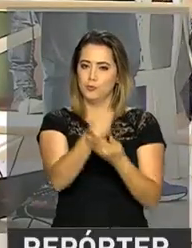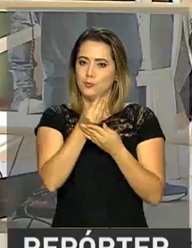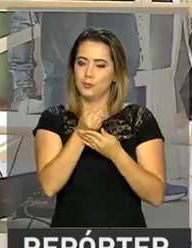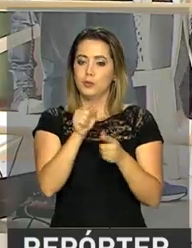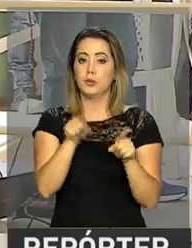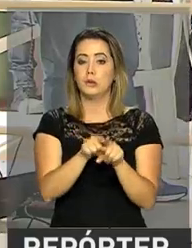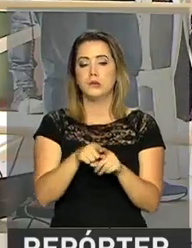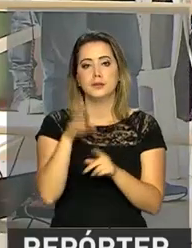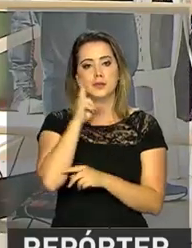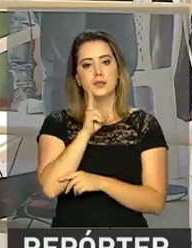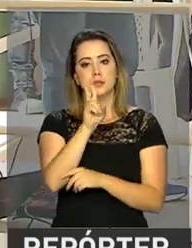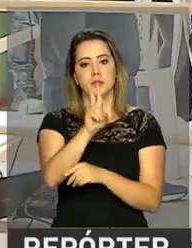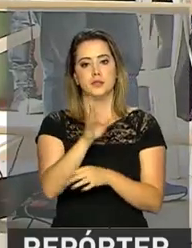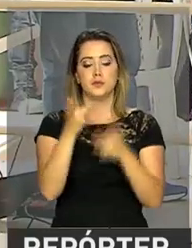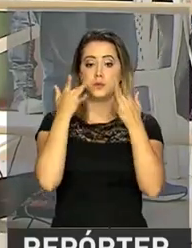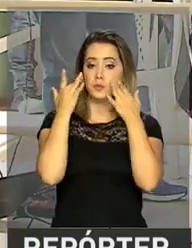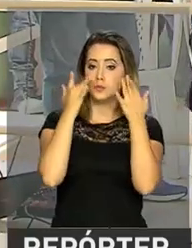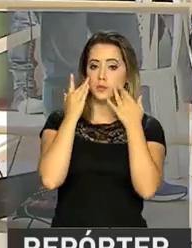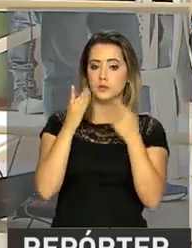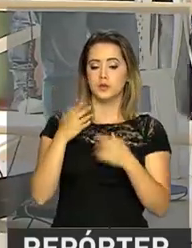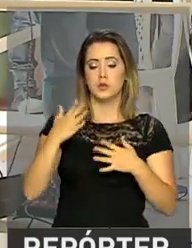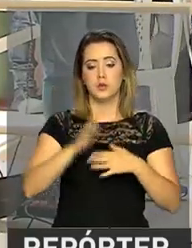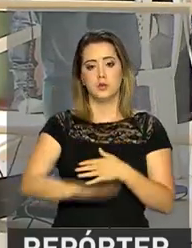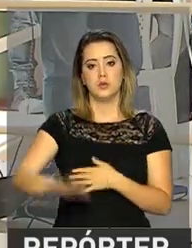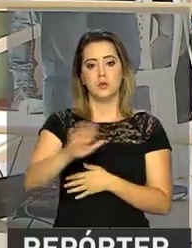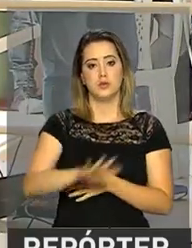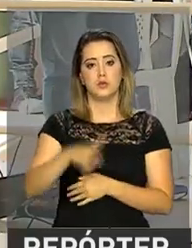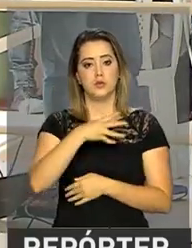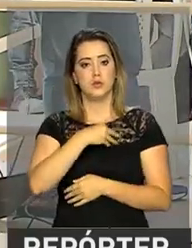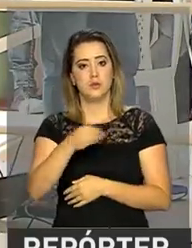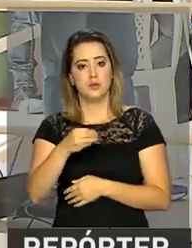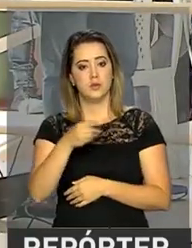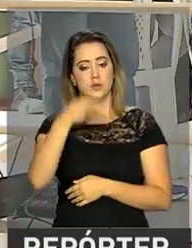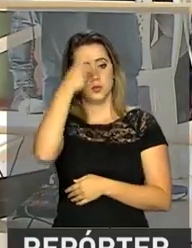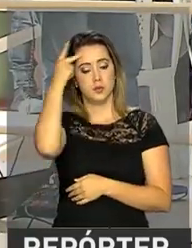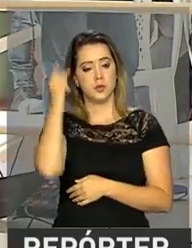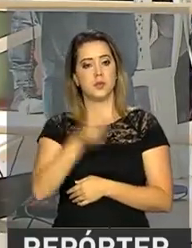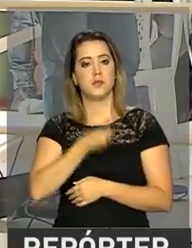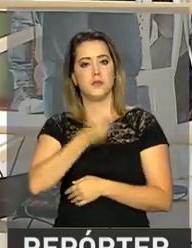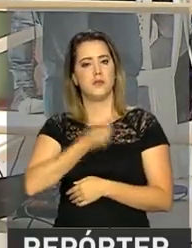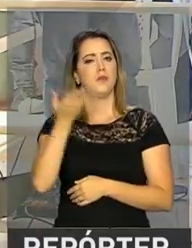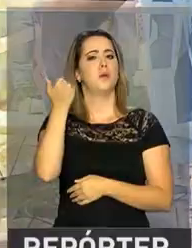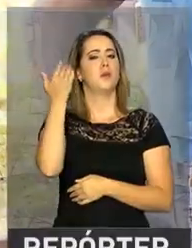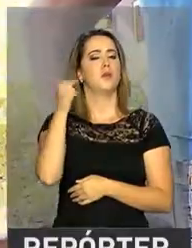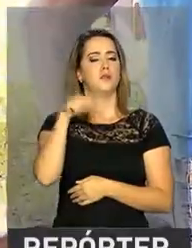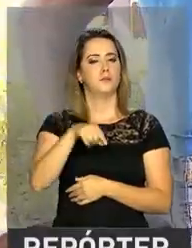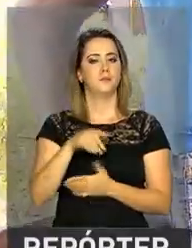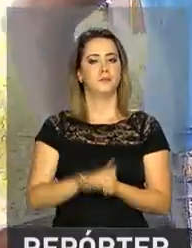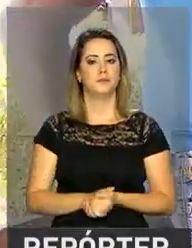assistiu a uma apresentação de crianças, filhos de ex-acolhidos na instituição.